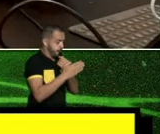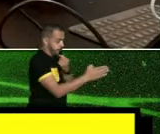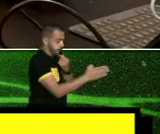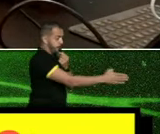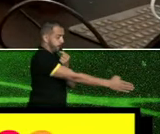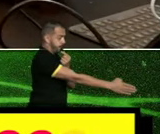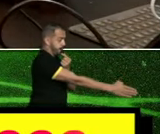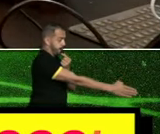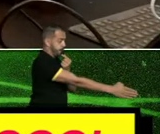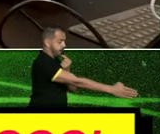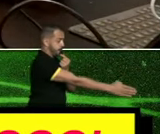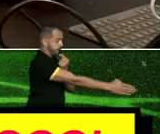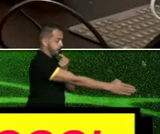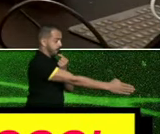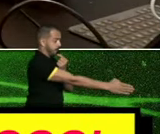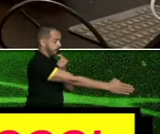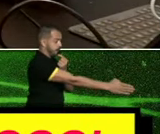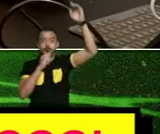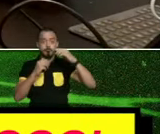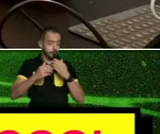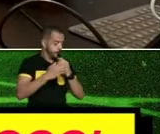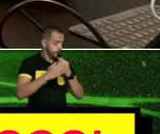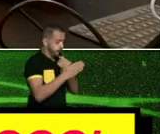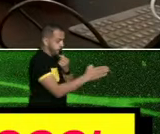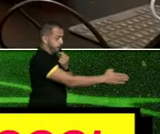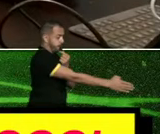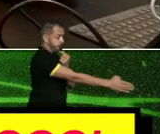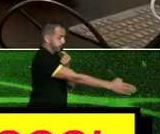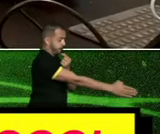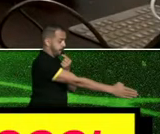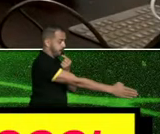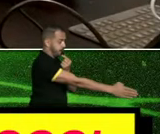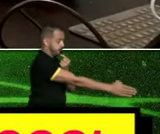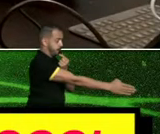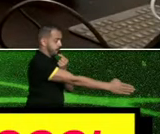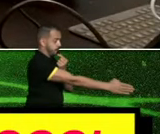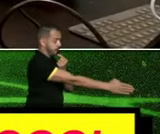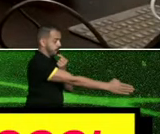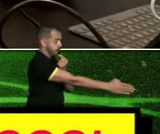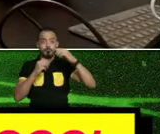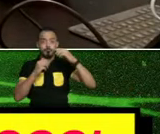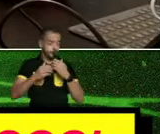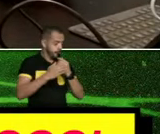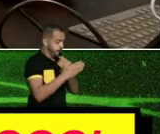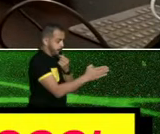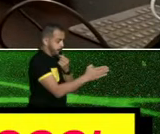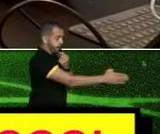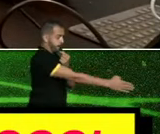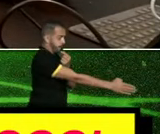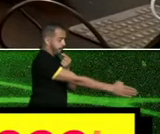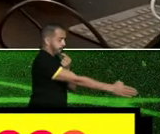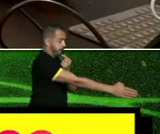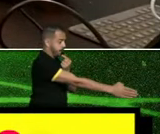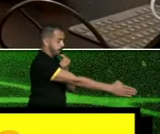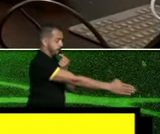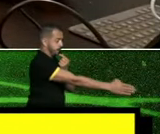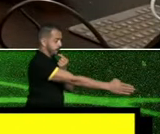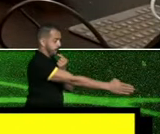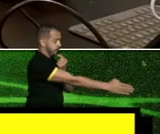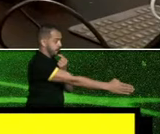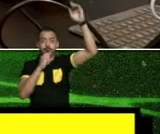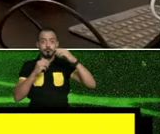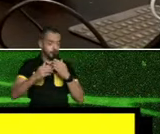Ele nasceu PR jogar no galo o goleiro Rafael Cabral foi nela cobrança no canto